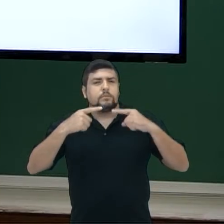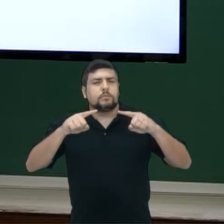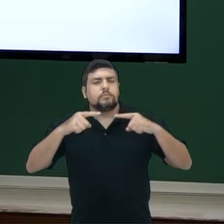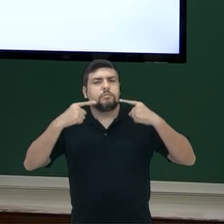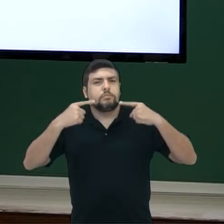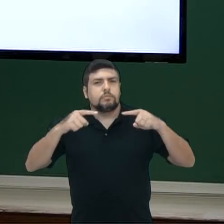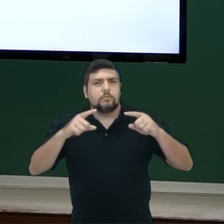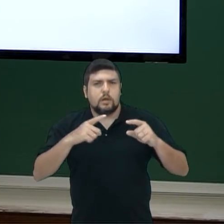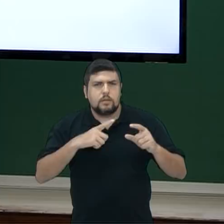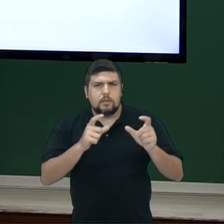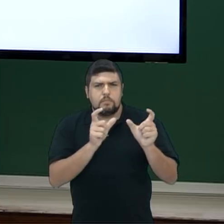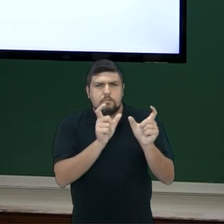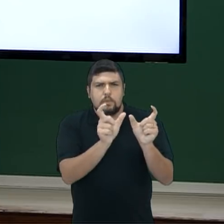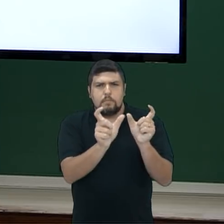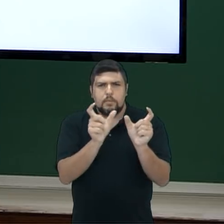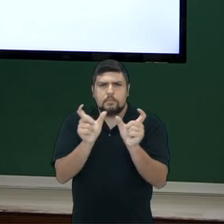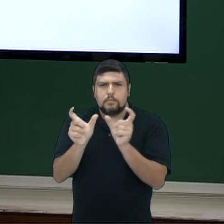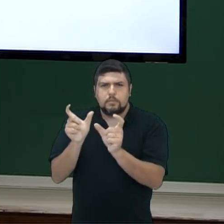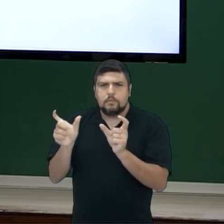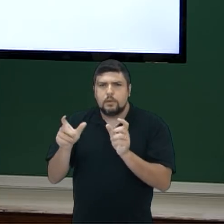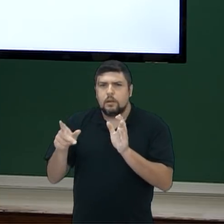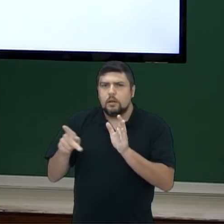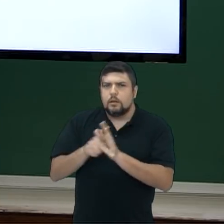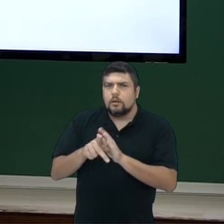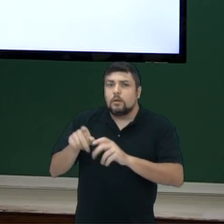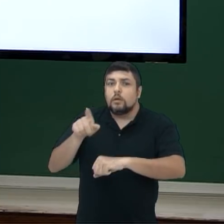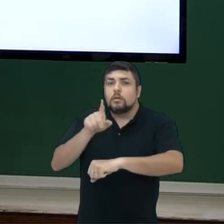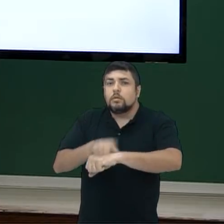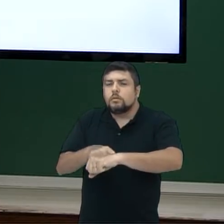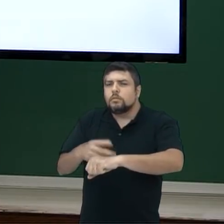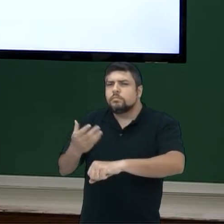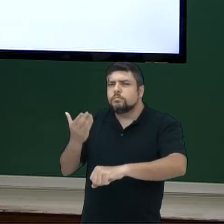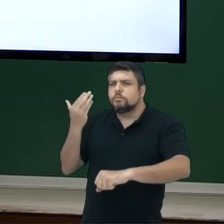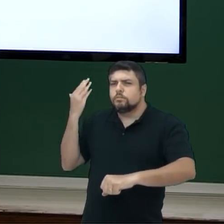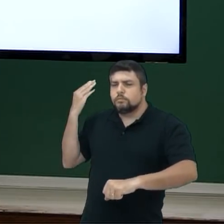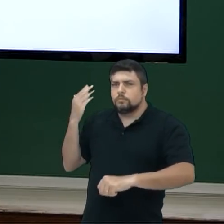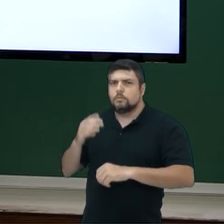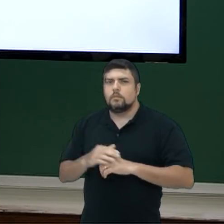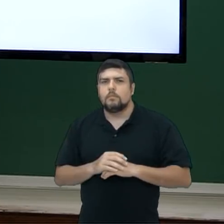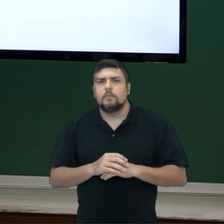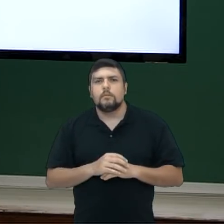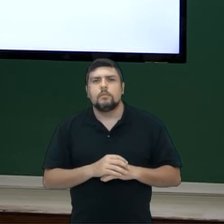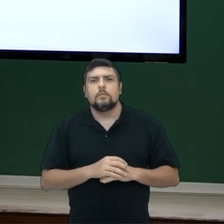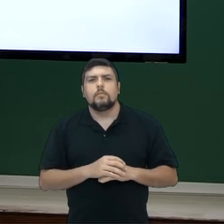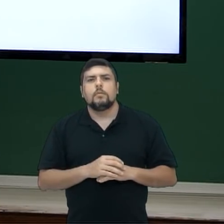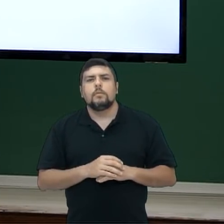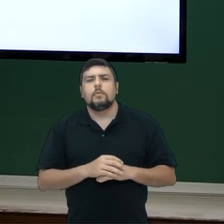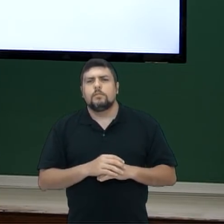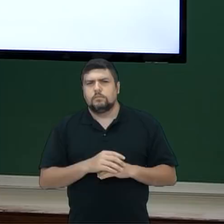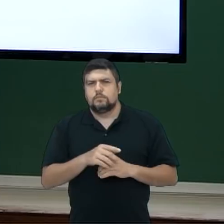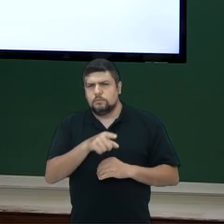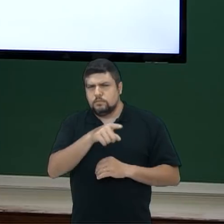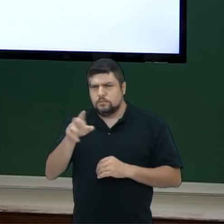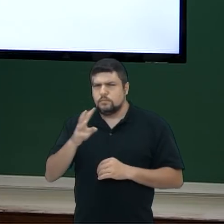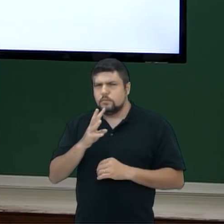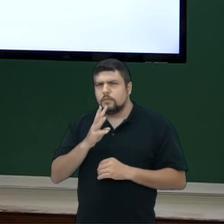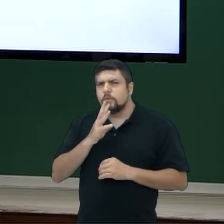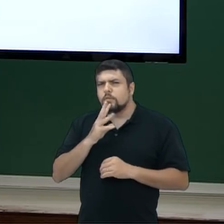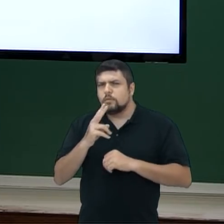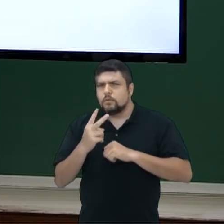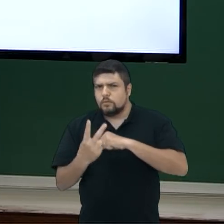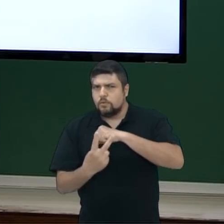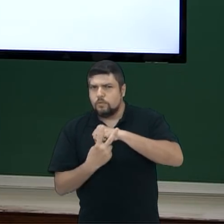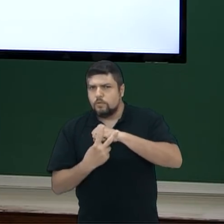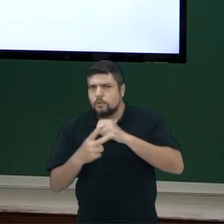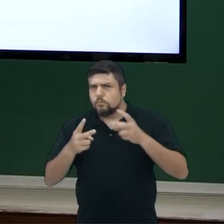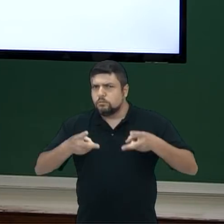algumas palavras, alguns verbos no passado, para a gente poder dar início ao nosso passado. Será que você conhece esses